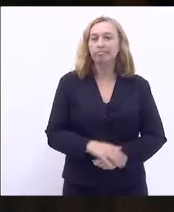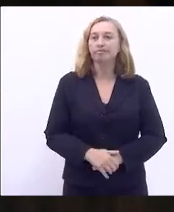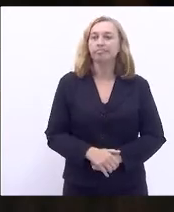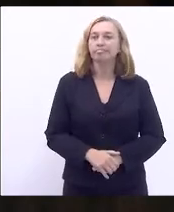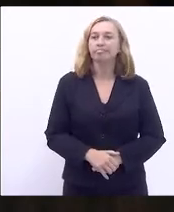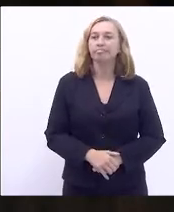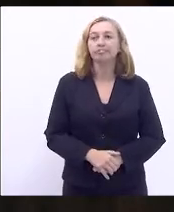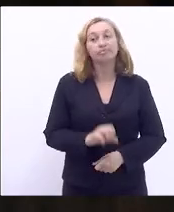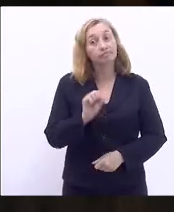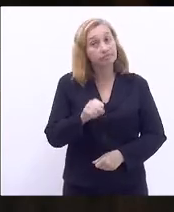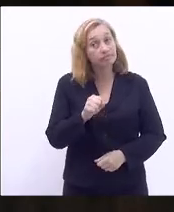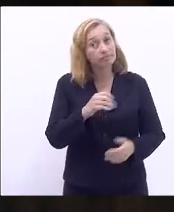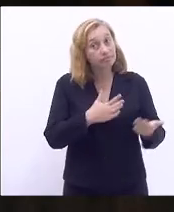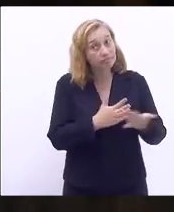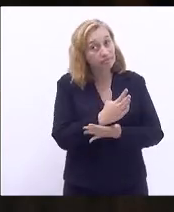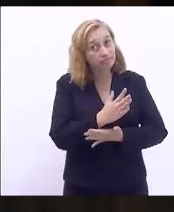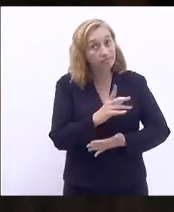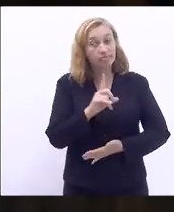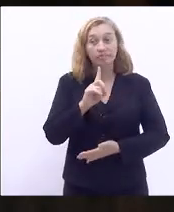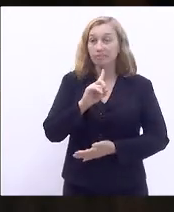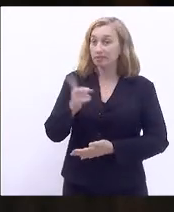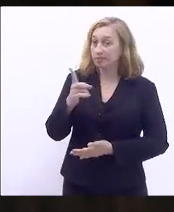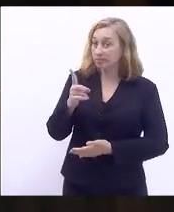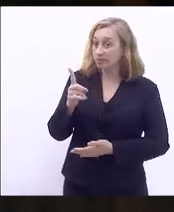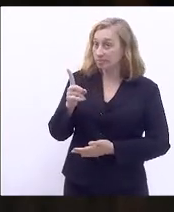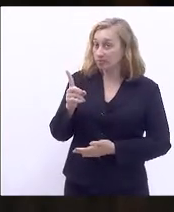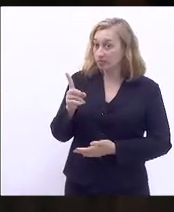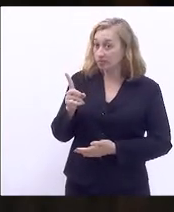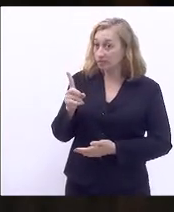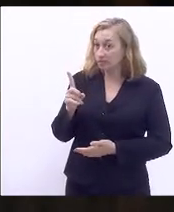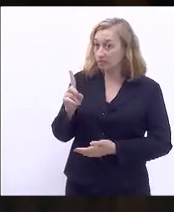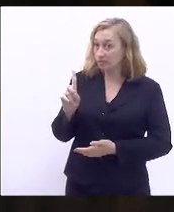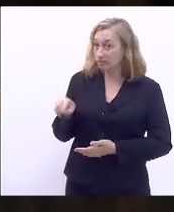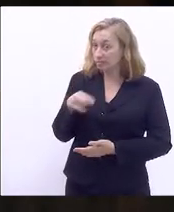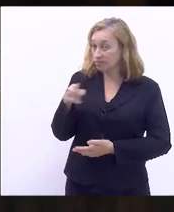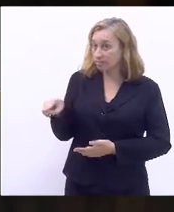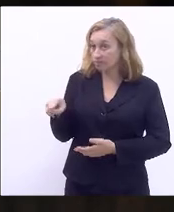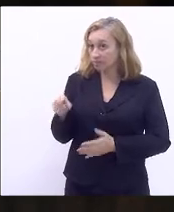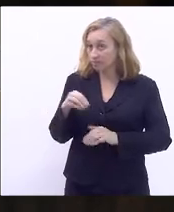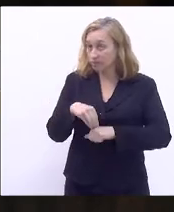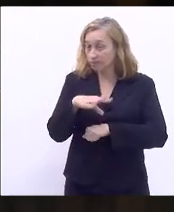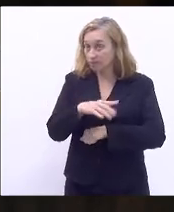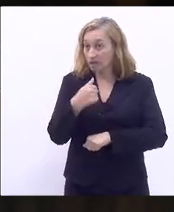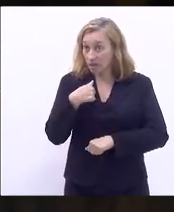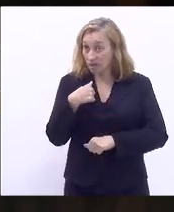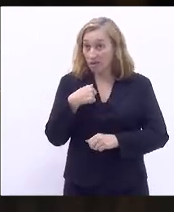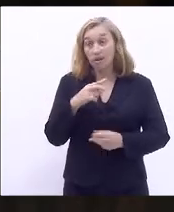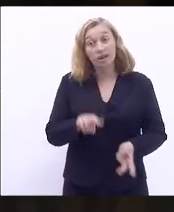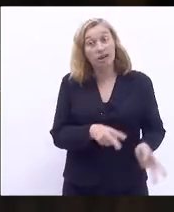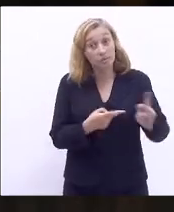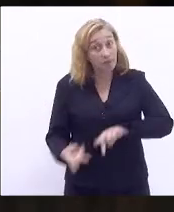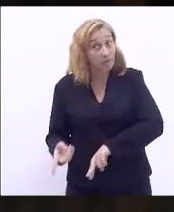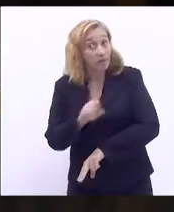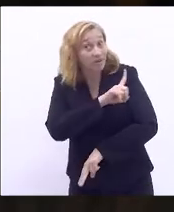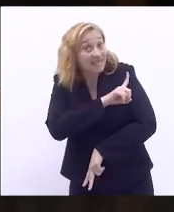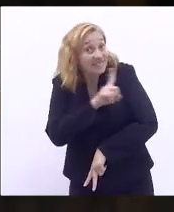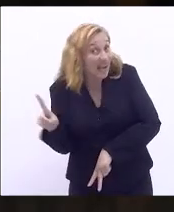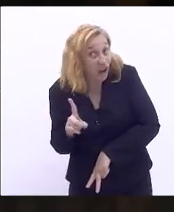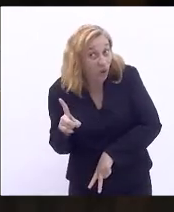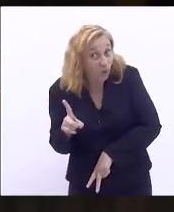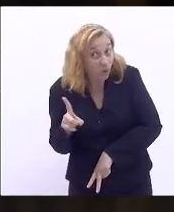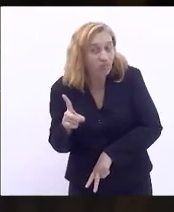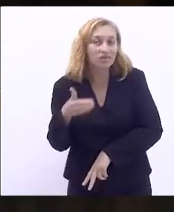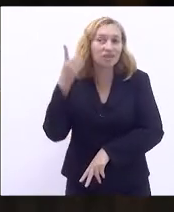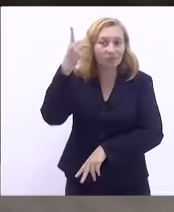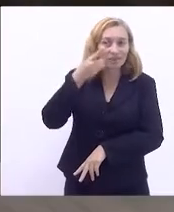que sim, aprovo o destaque e não rejeito o destaque. Então, eu encaminhei pelo não, deputado Márcio